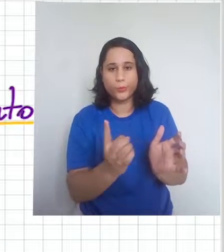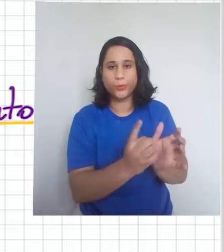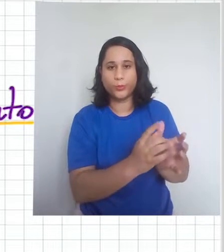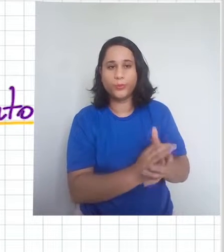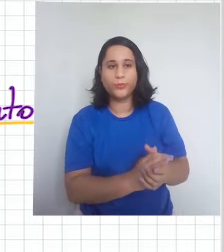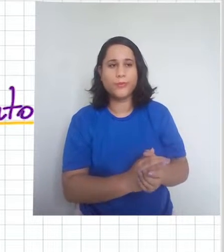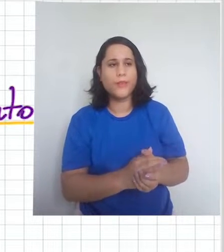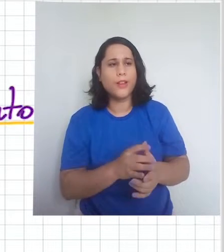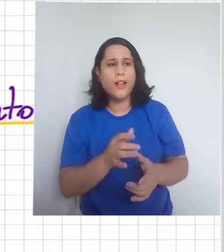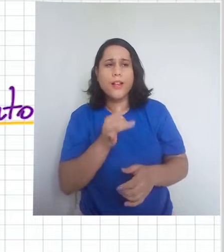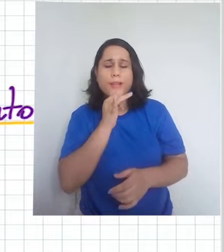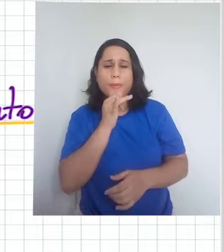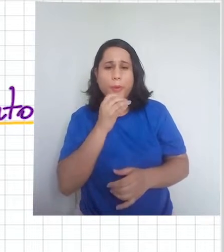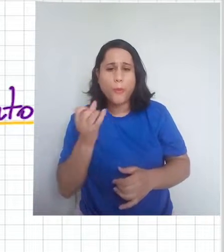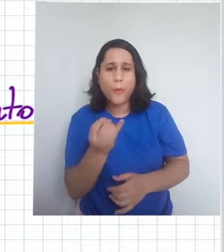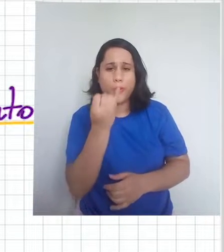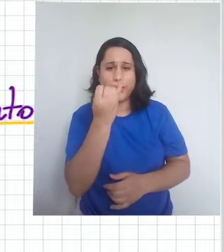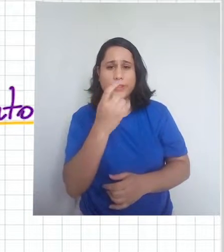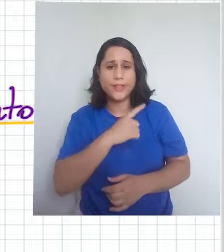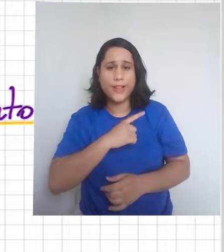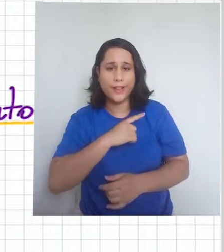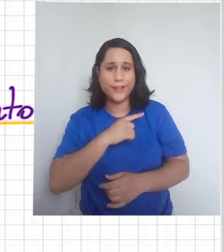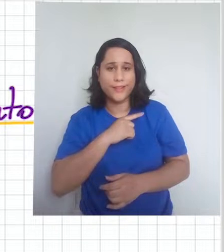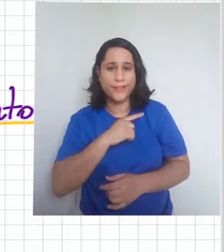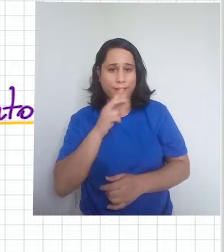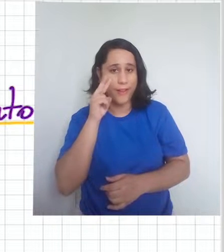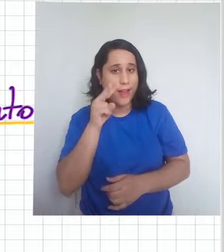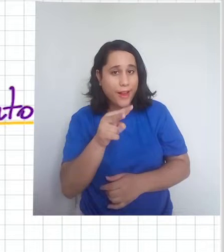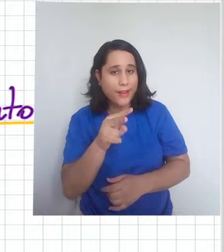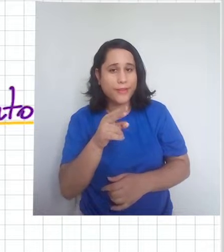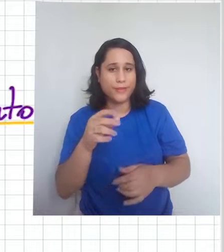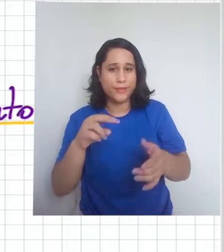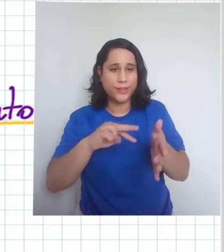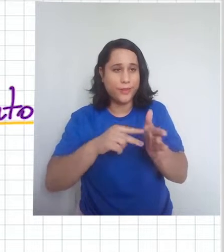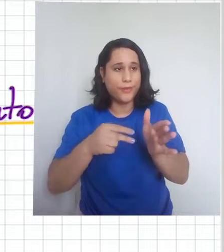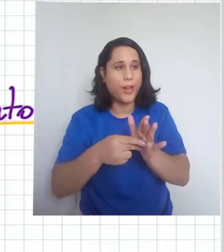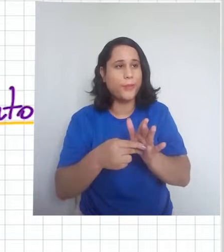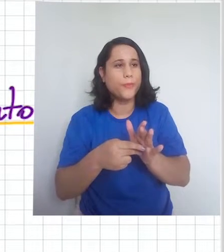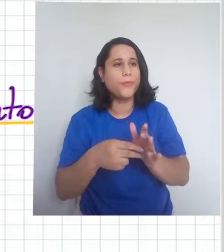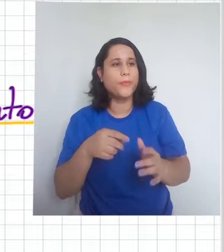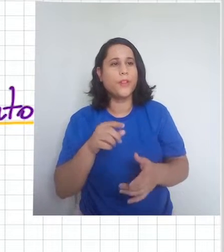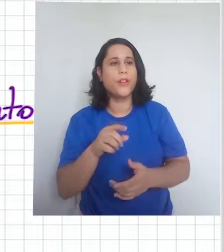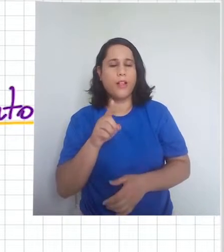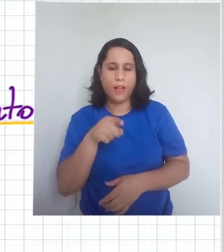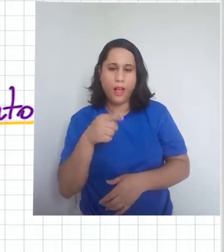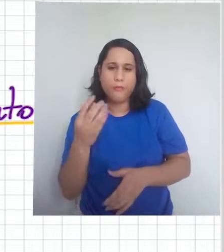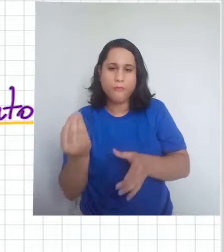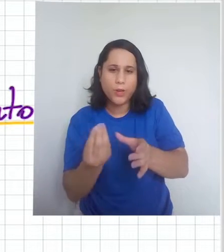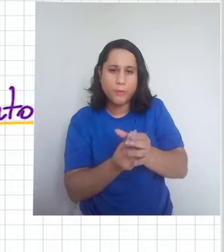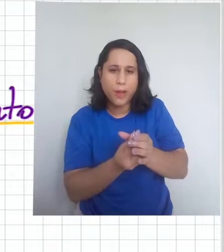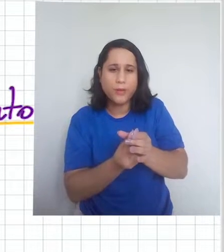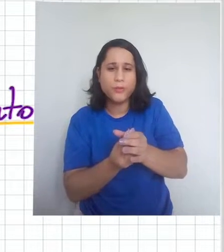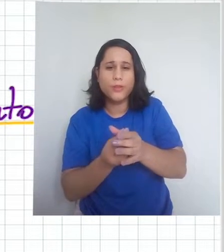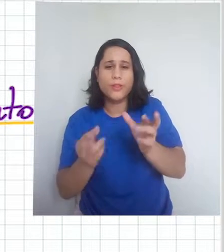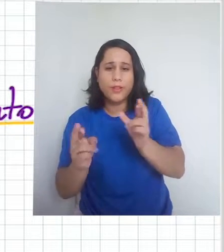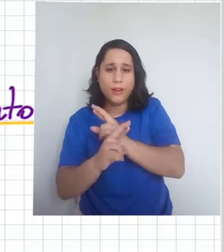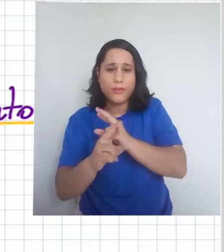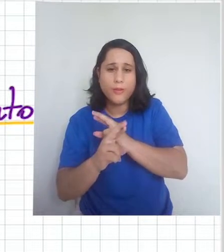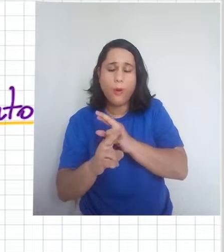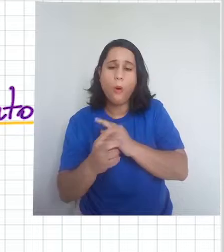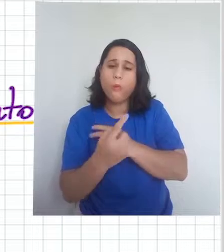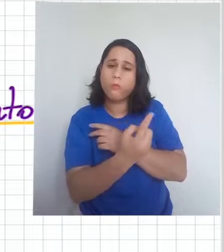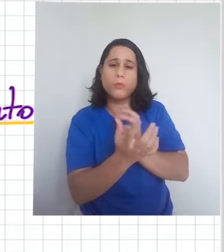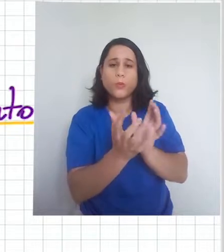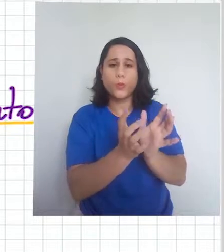isso que está grifado aí na tela. É o elemento, tá certo? Que relaciona a determinado conjunto. Olha